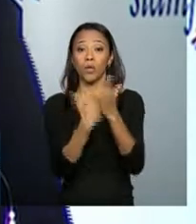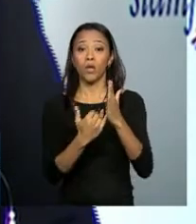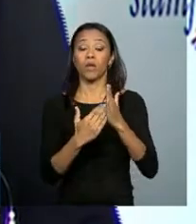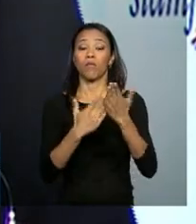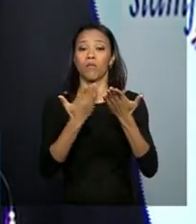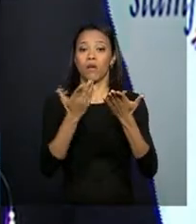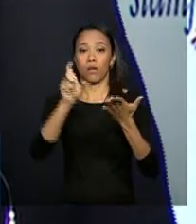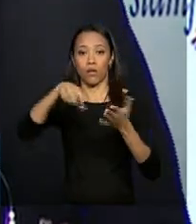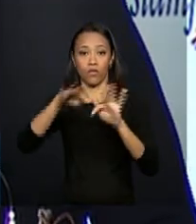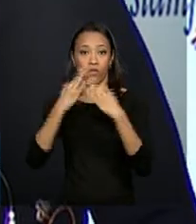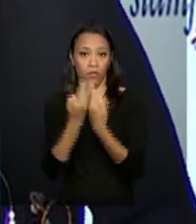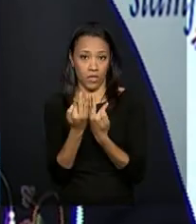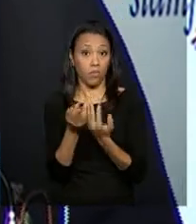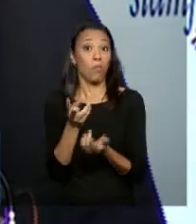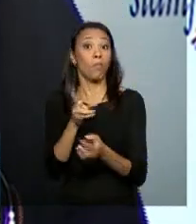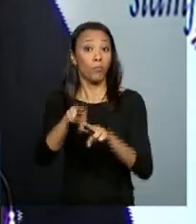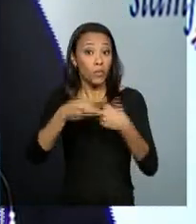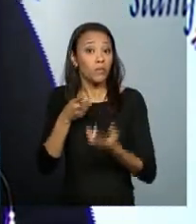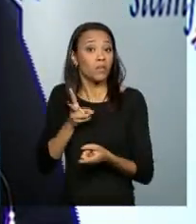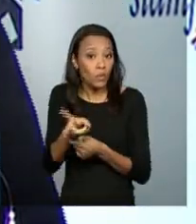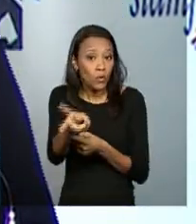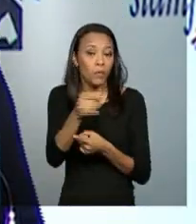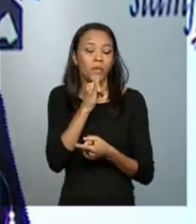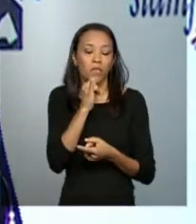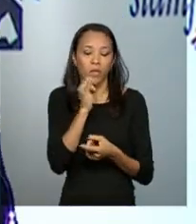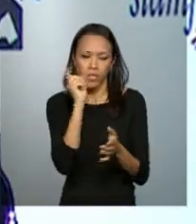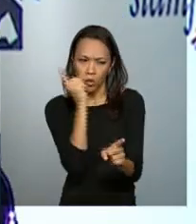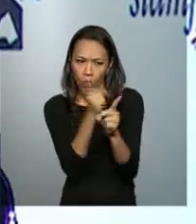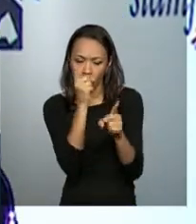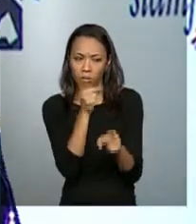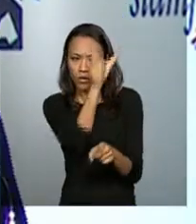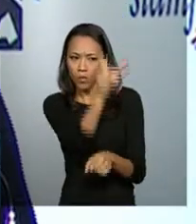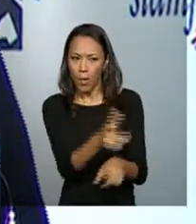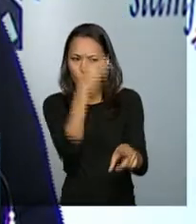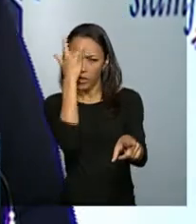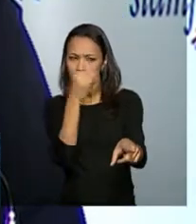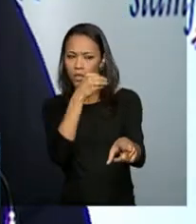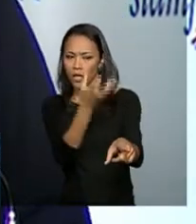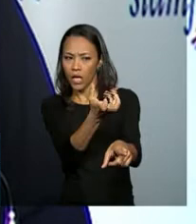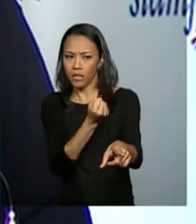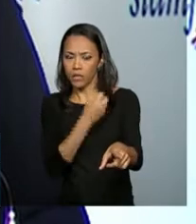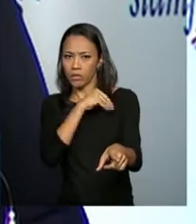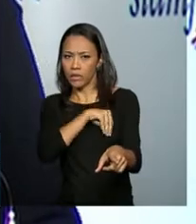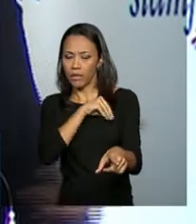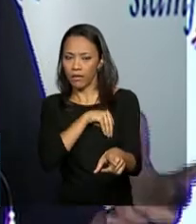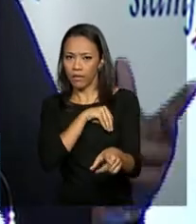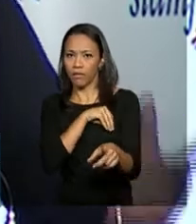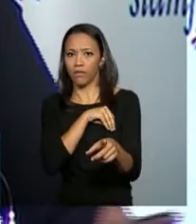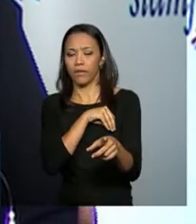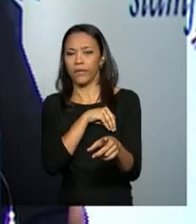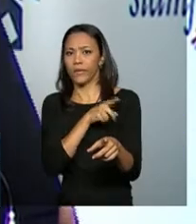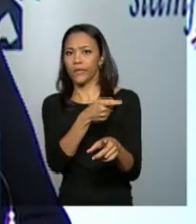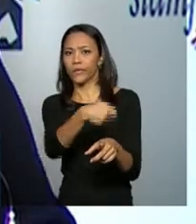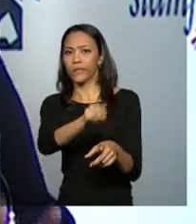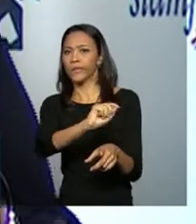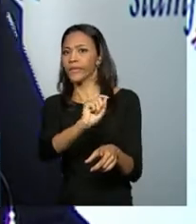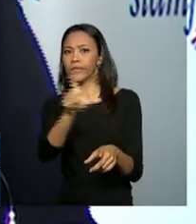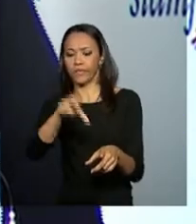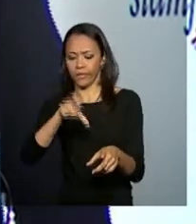quê? Quando a gente detecta que alguém recebe mais do que deve, ou seja, que alguém não precisa